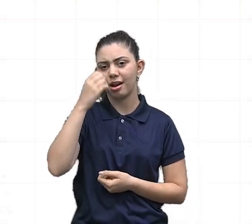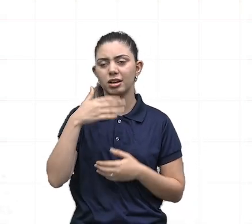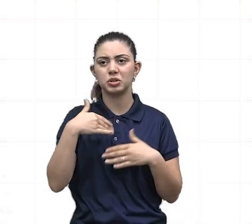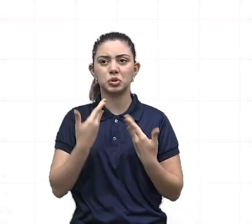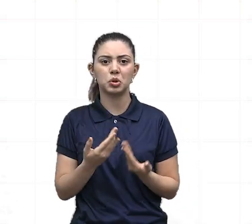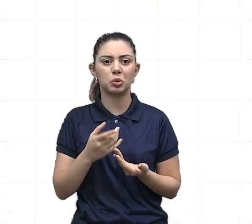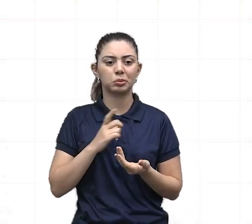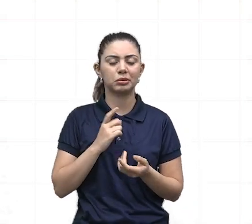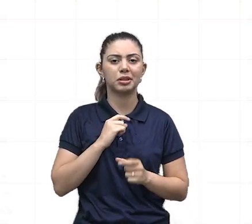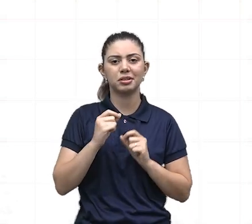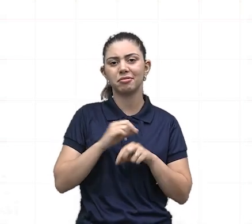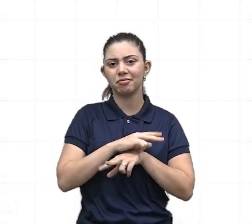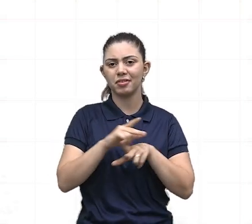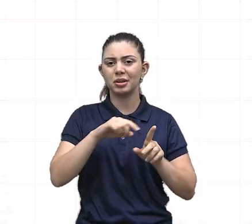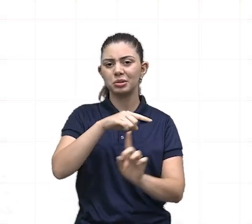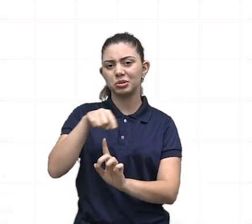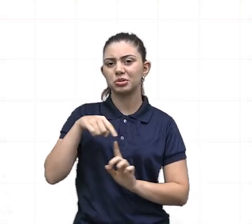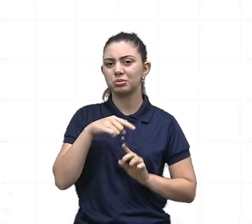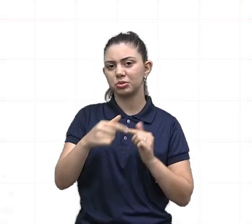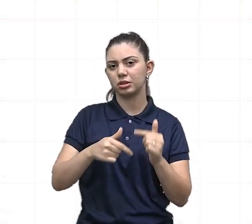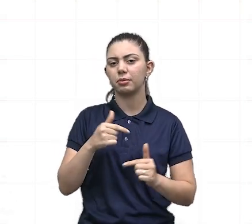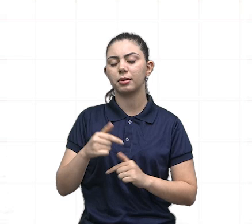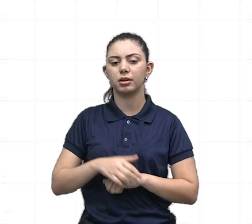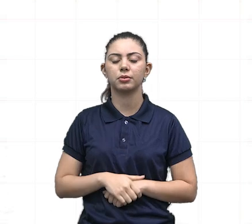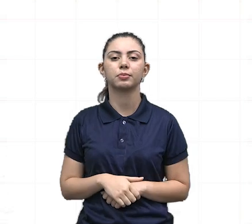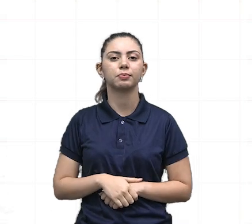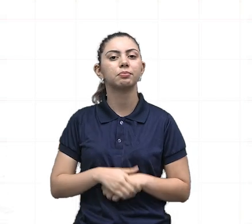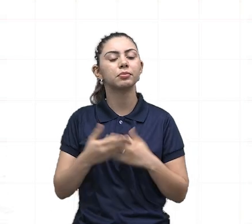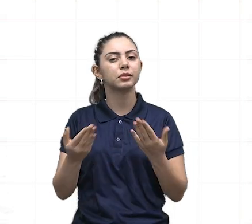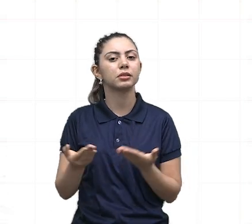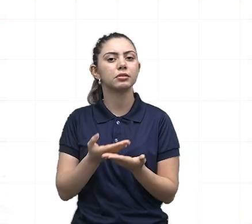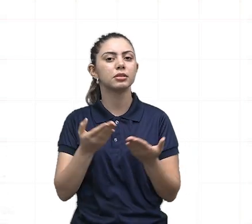carpinteiros, alfaiates e etc. Então, percebam que